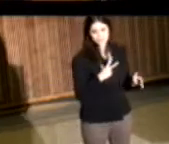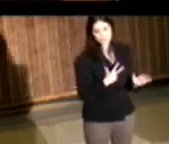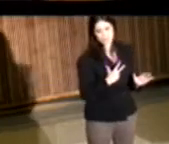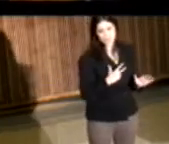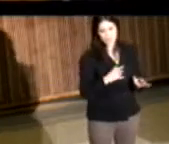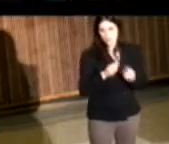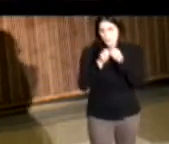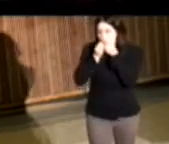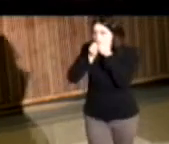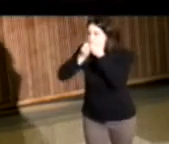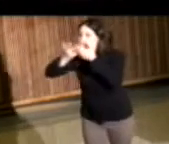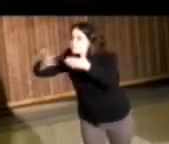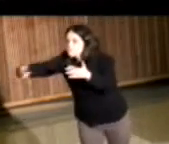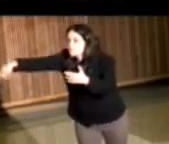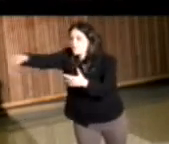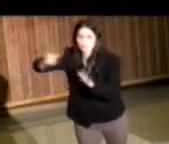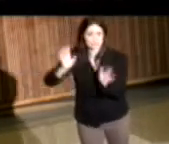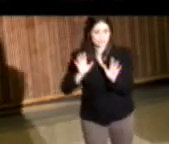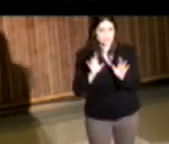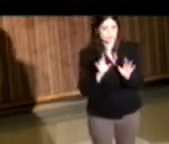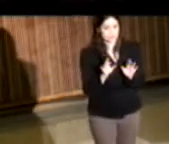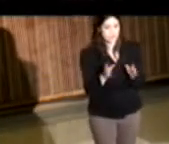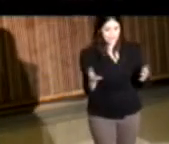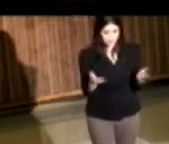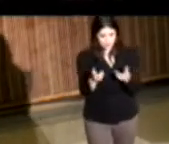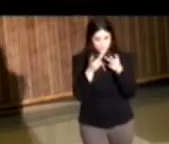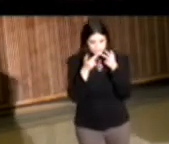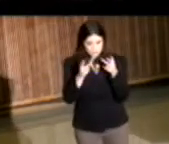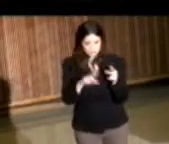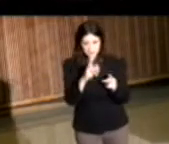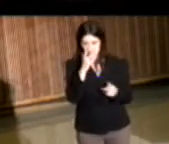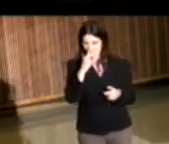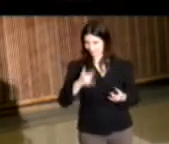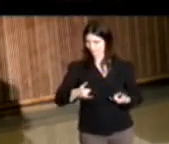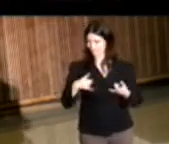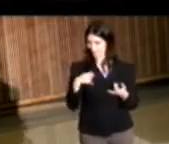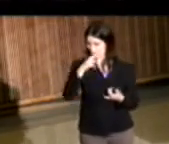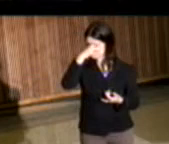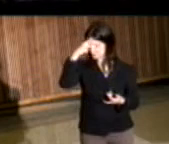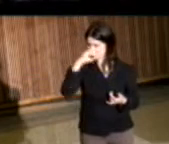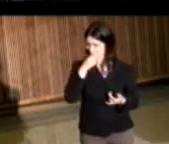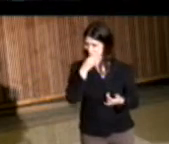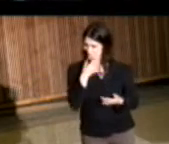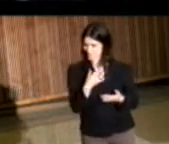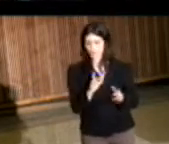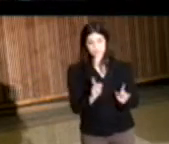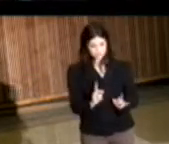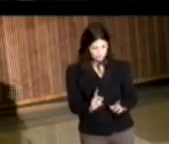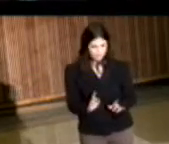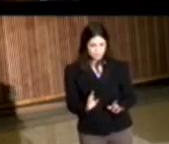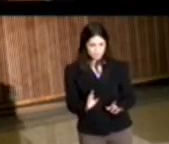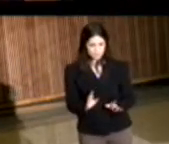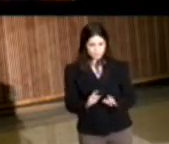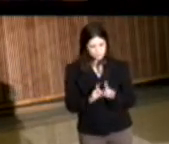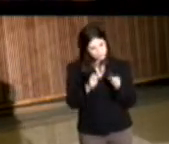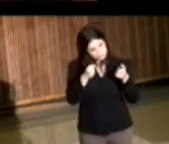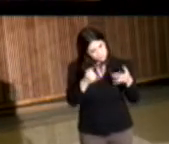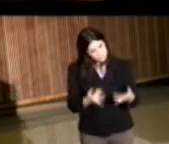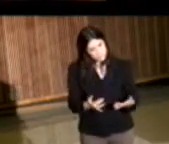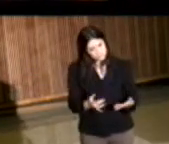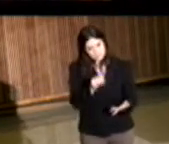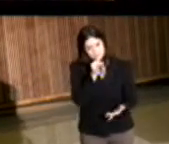isso aqui, não entendo errado, tá? Mas assim, por quê? Porque amar o próximo é a